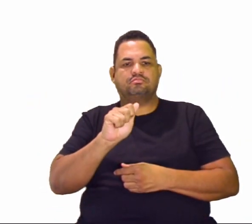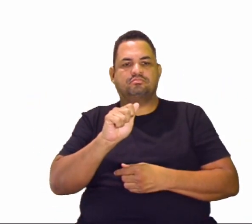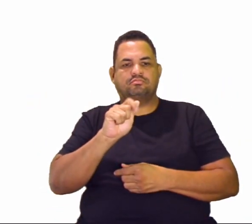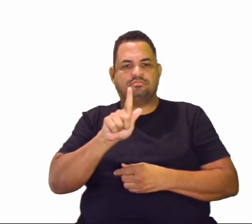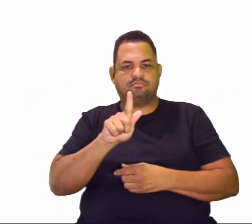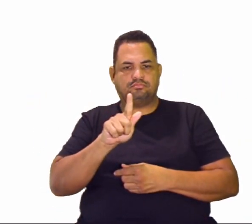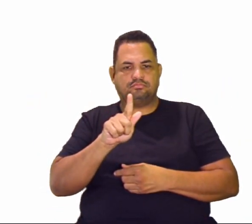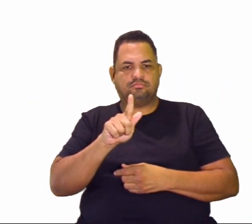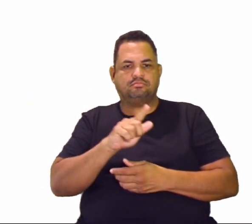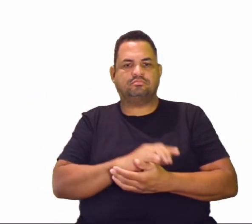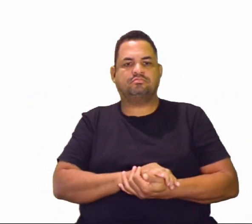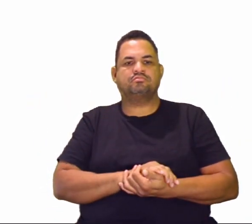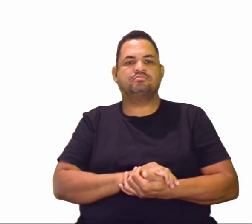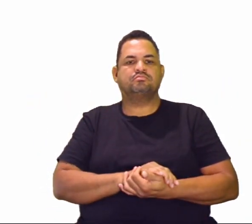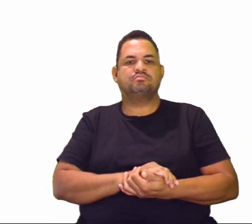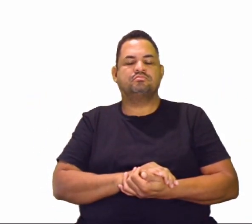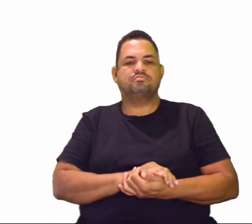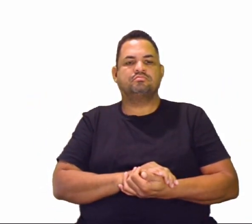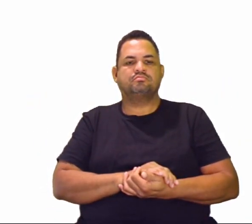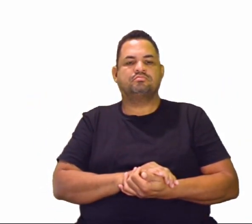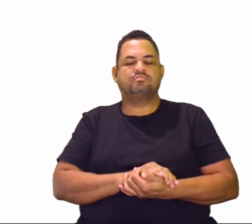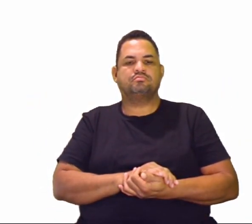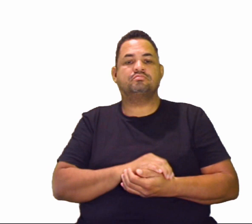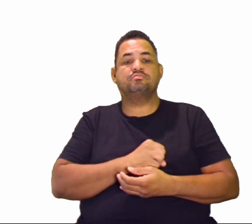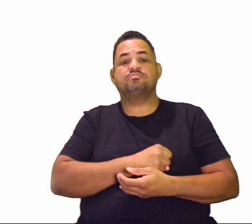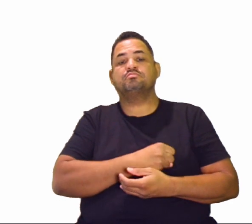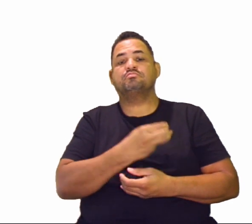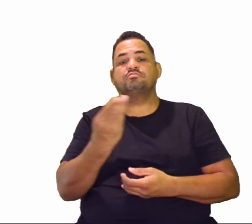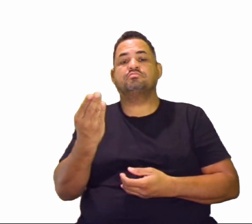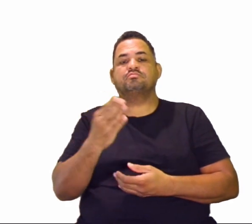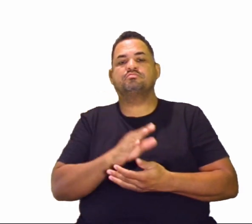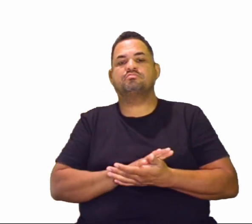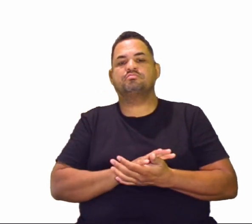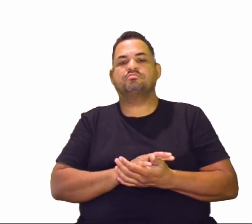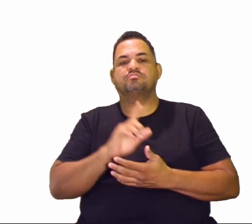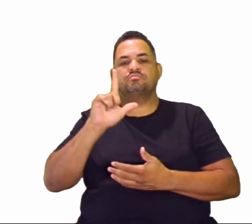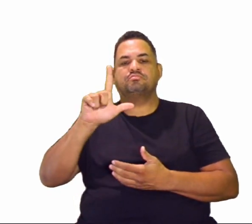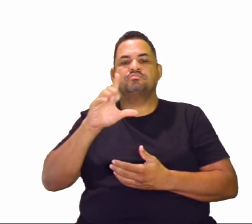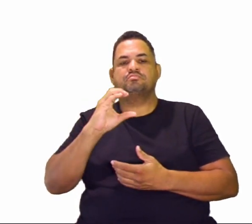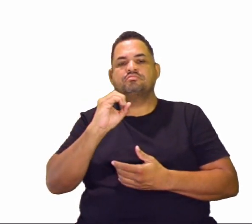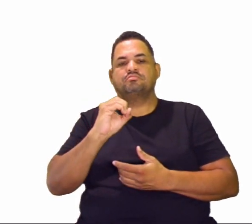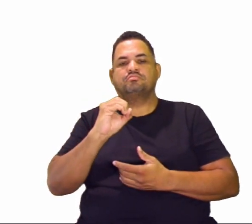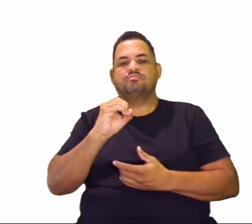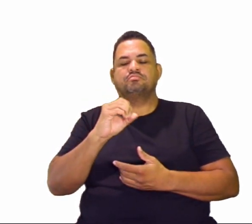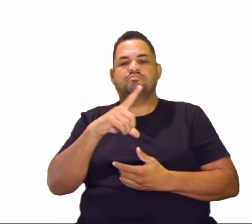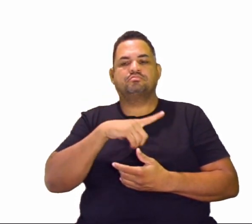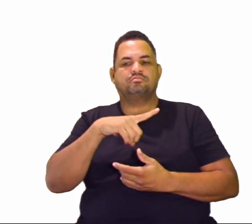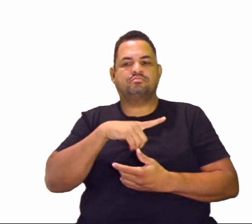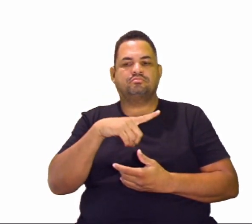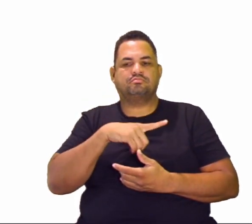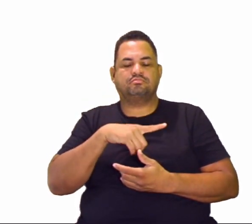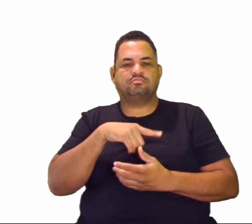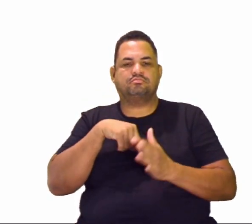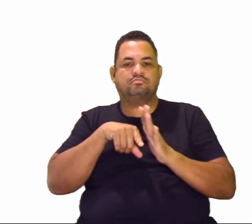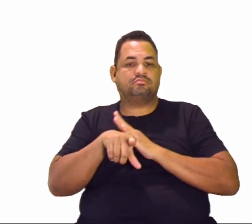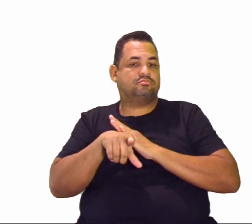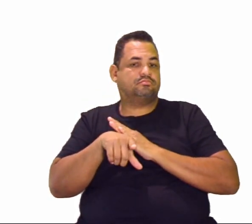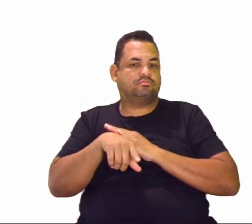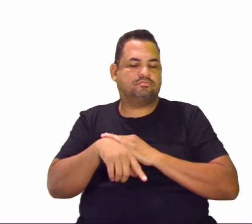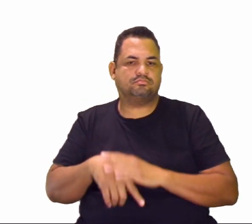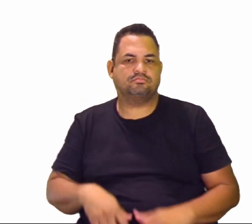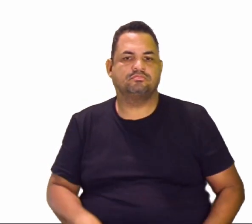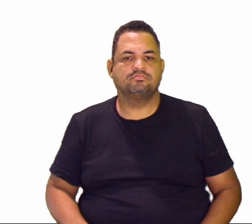48 gramas. Quantos litros de oxigênio nós teremos? Aí aqui